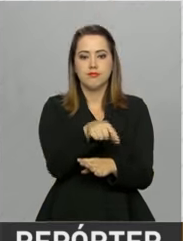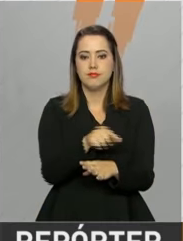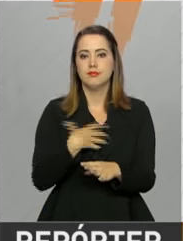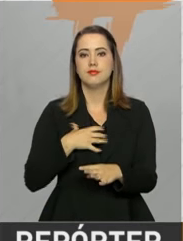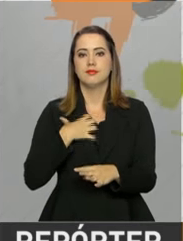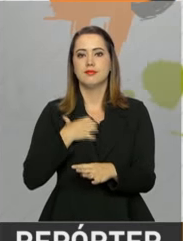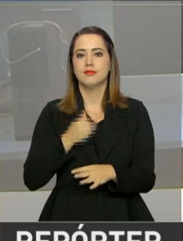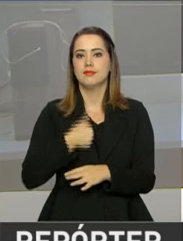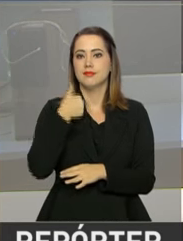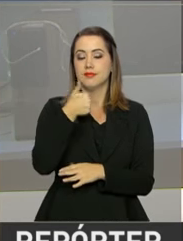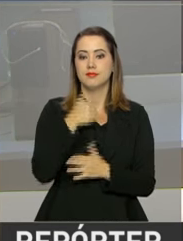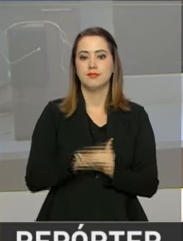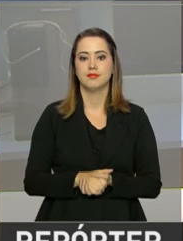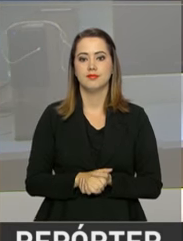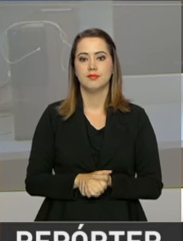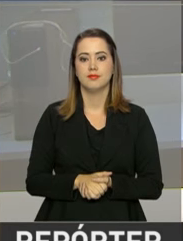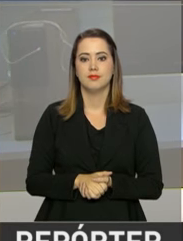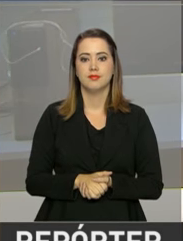bacana, né?